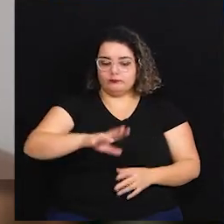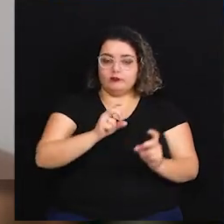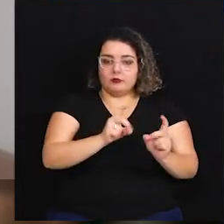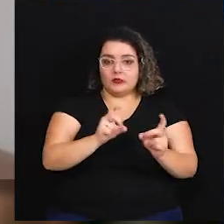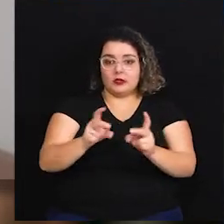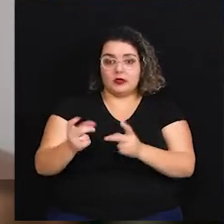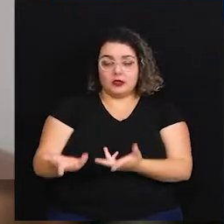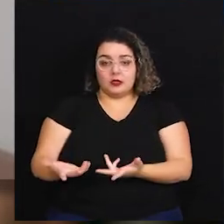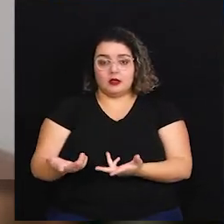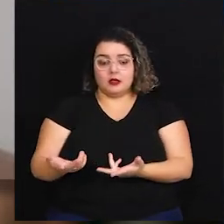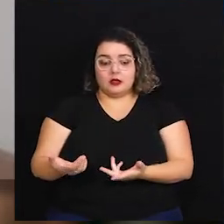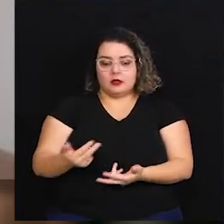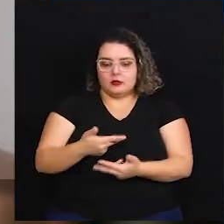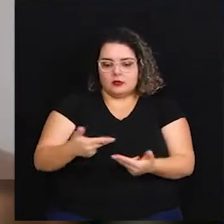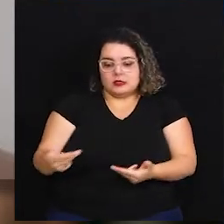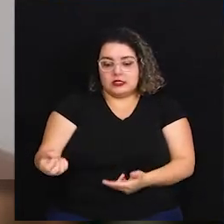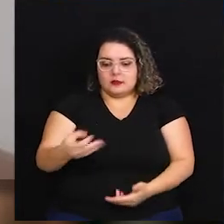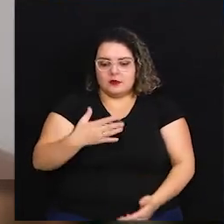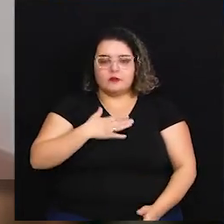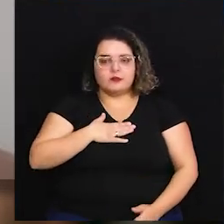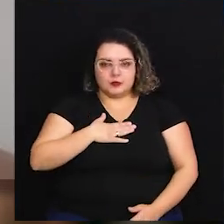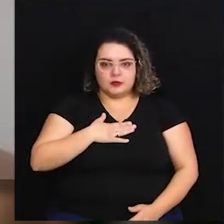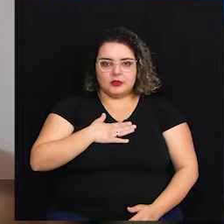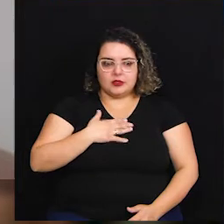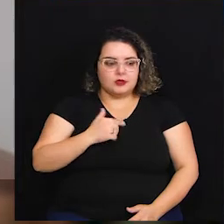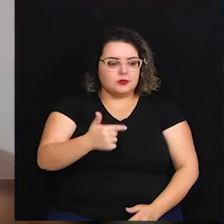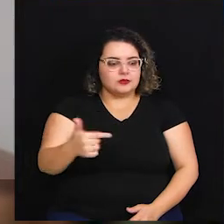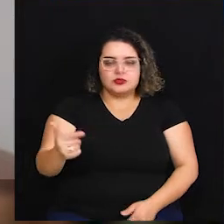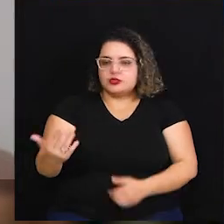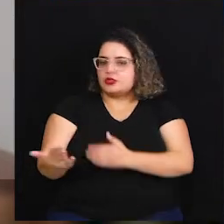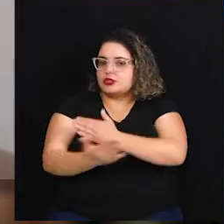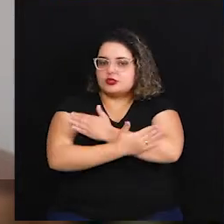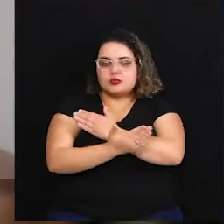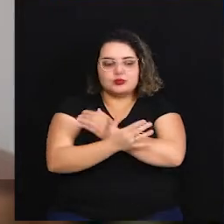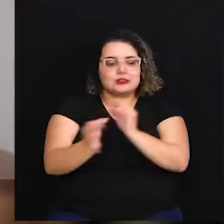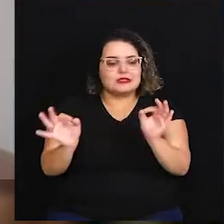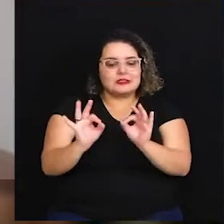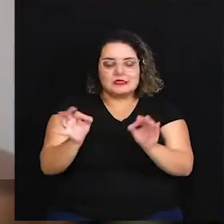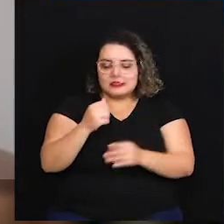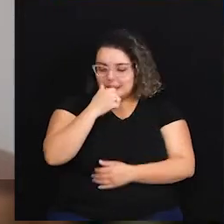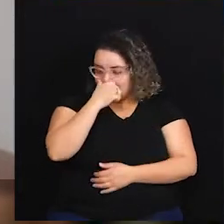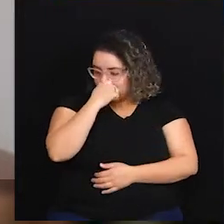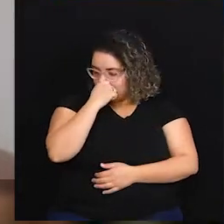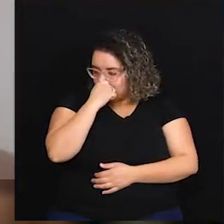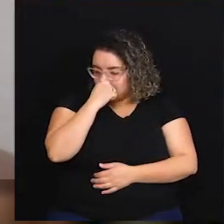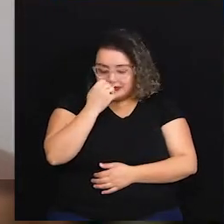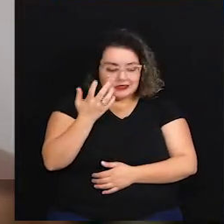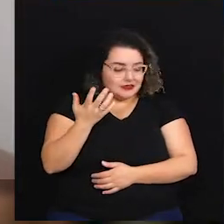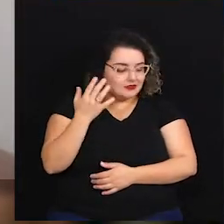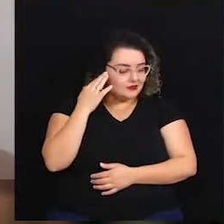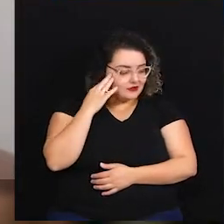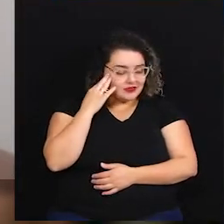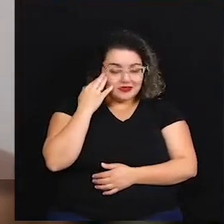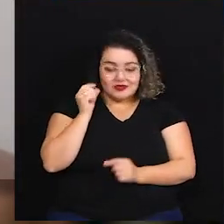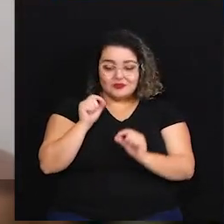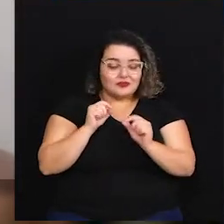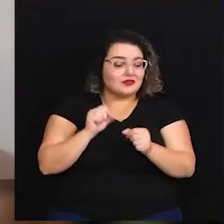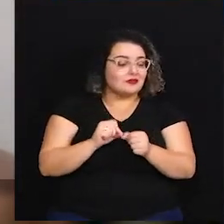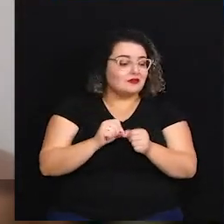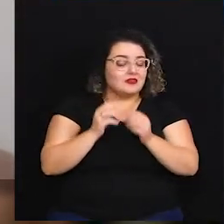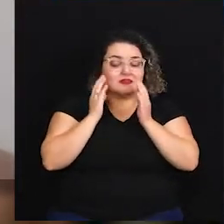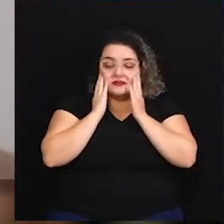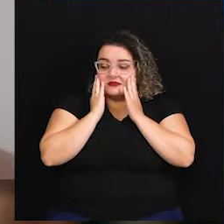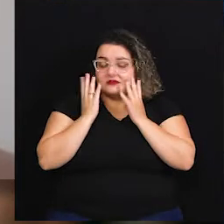mercado, porque como era algo muito novo para mim e que eu não tinha ajuda de ninguém, às vezes eu me sentia um pouco perdida. Então, com os cursos e